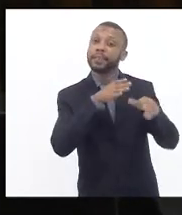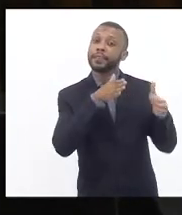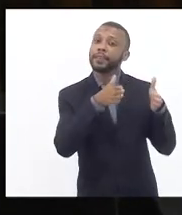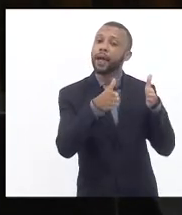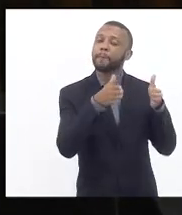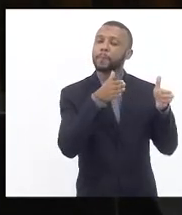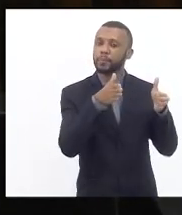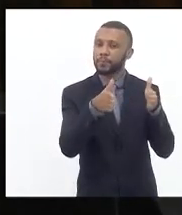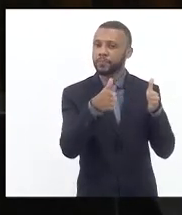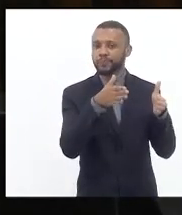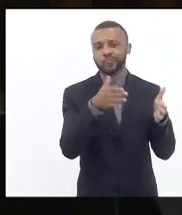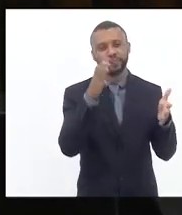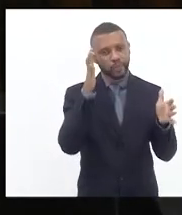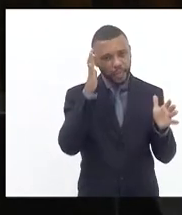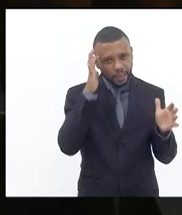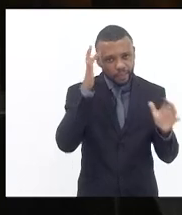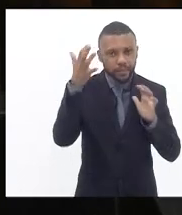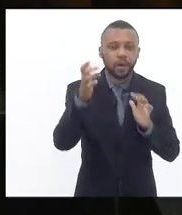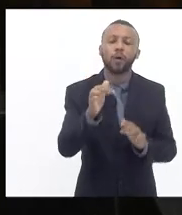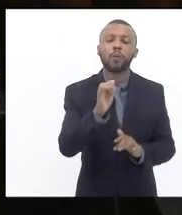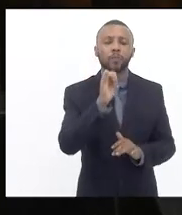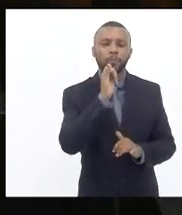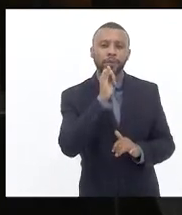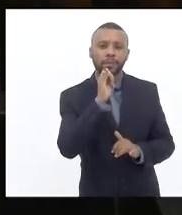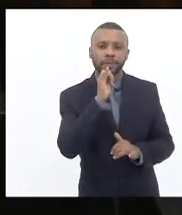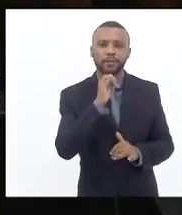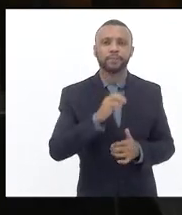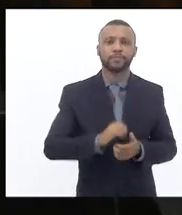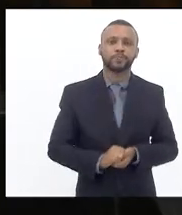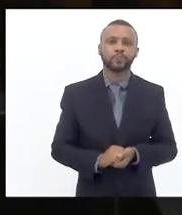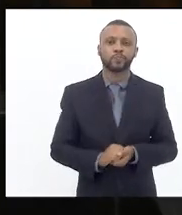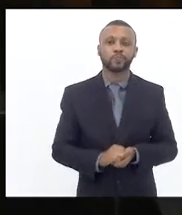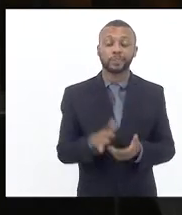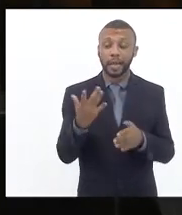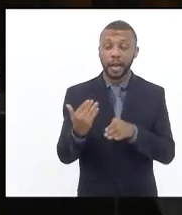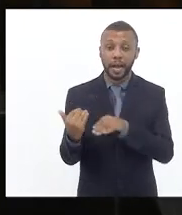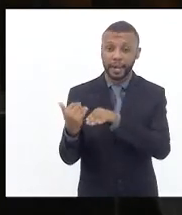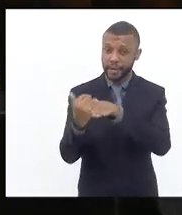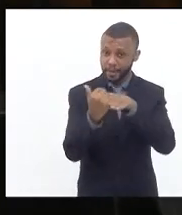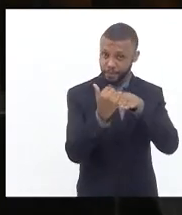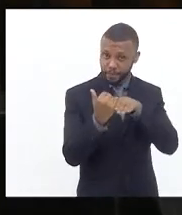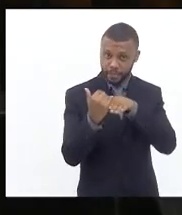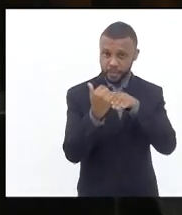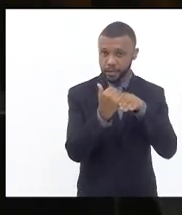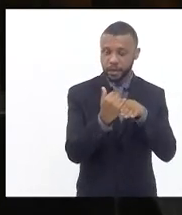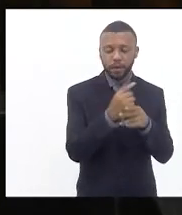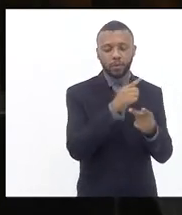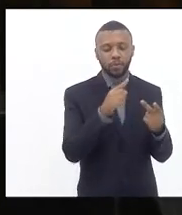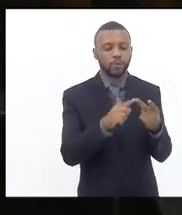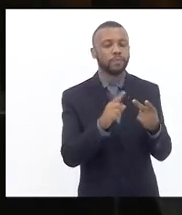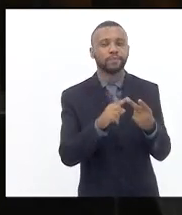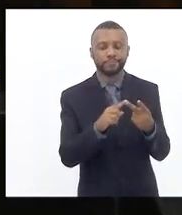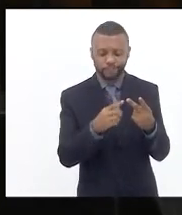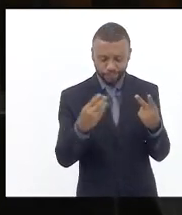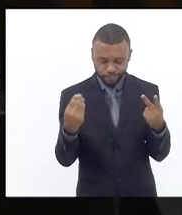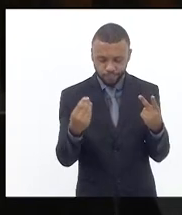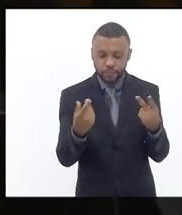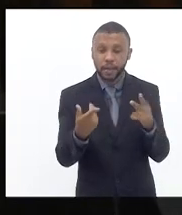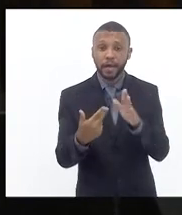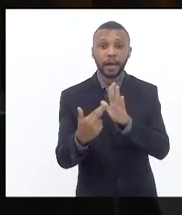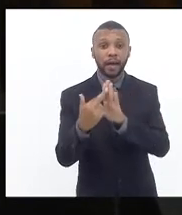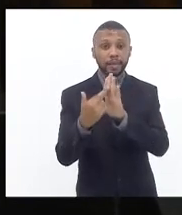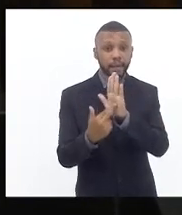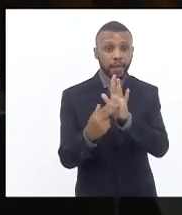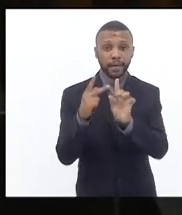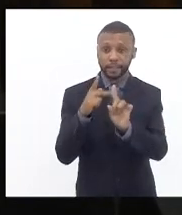definição por exemplo é das equiparações e por exemplo das